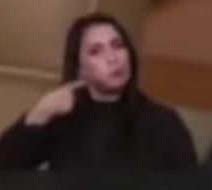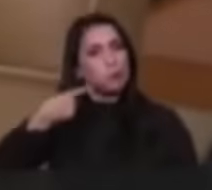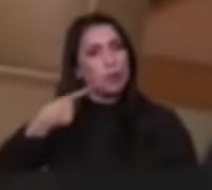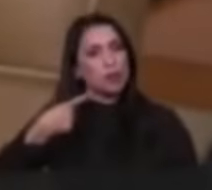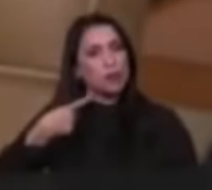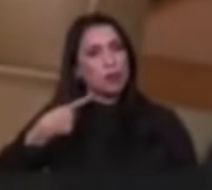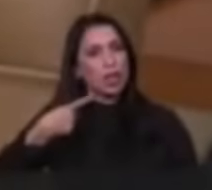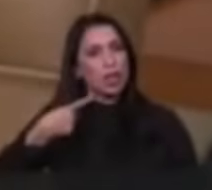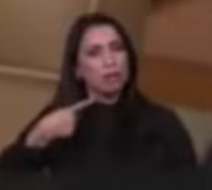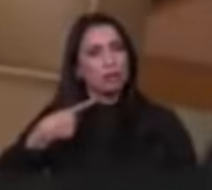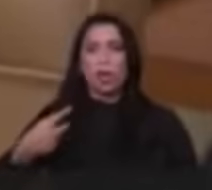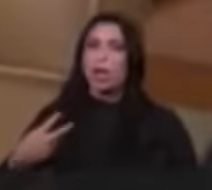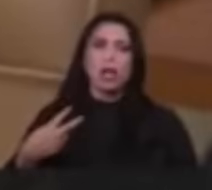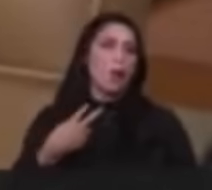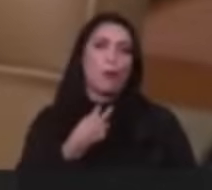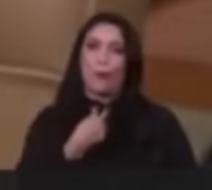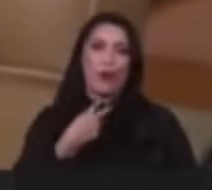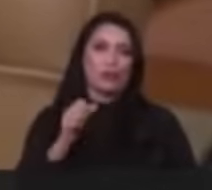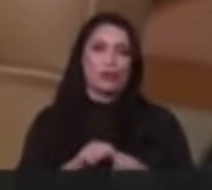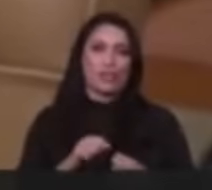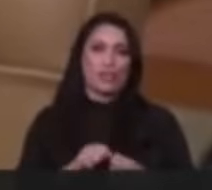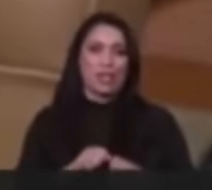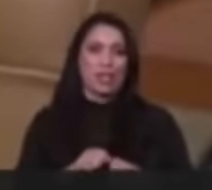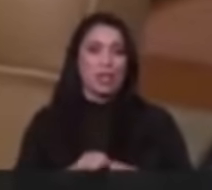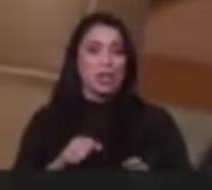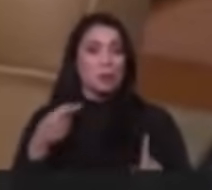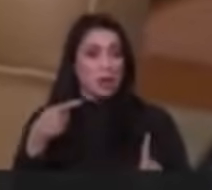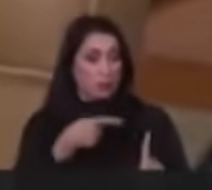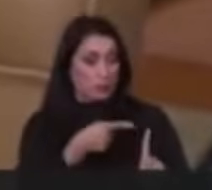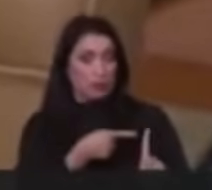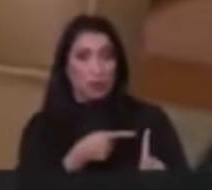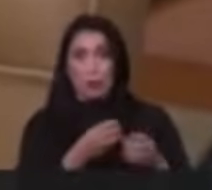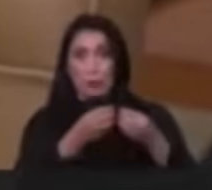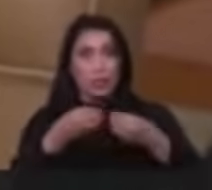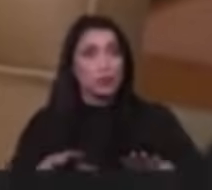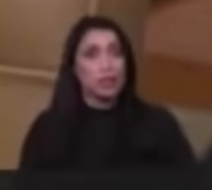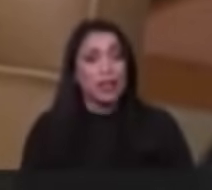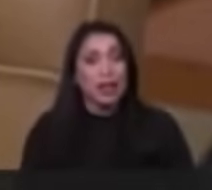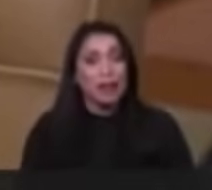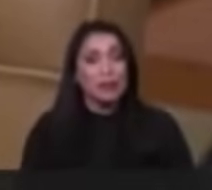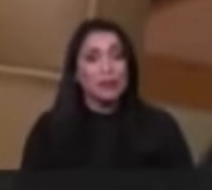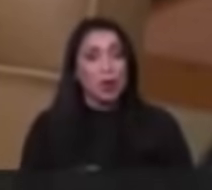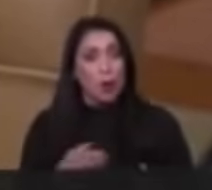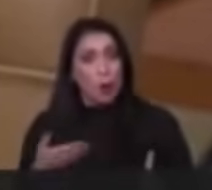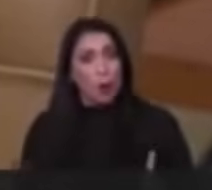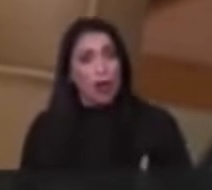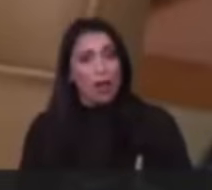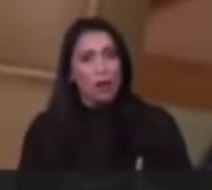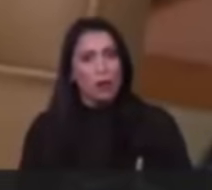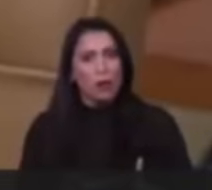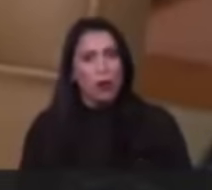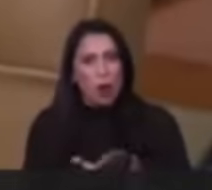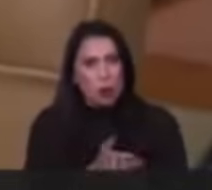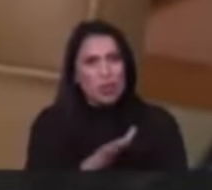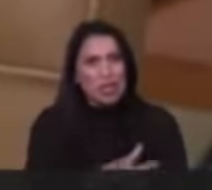não deve fazer para prejudicar o seu constituinte. Ou seja, esquecer o